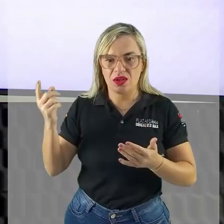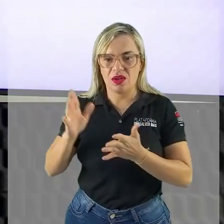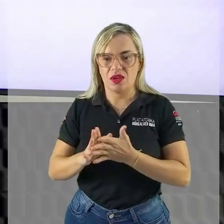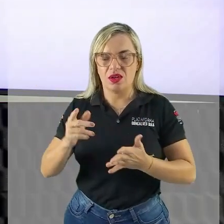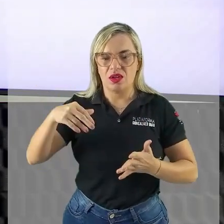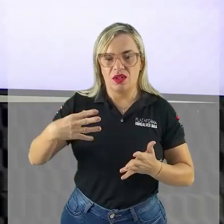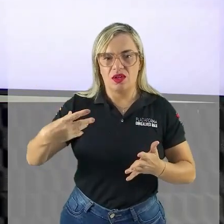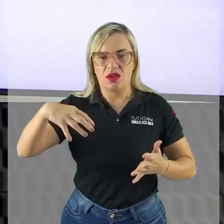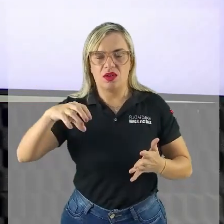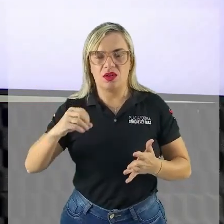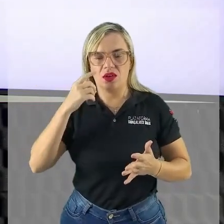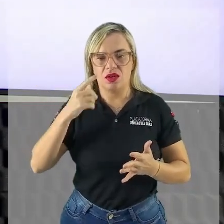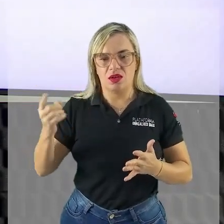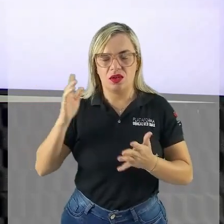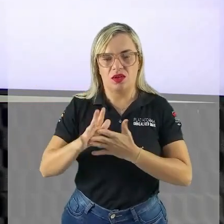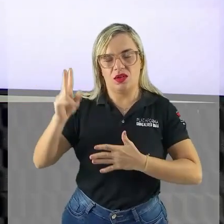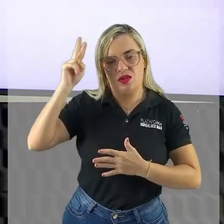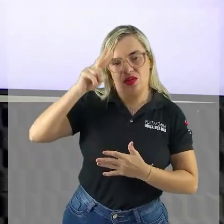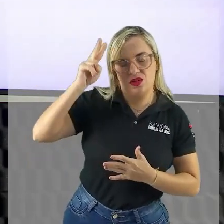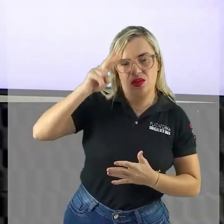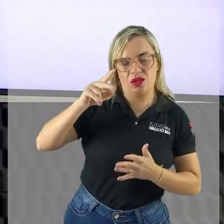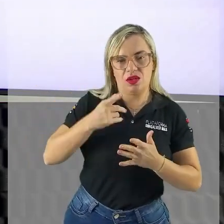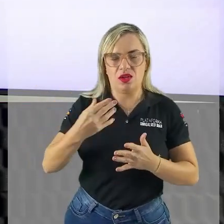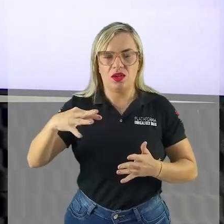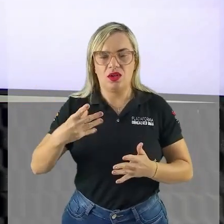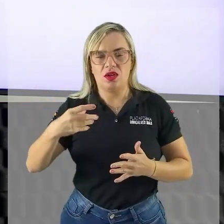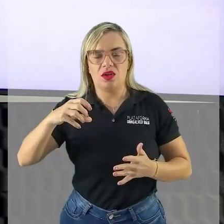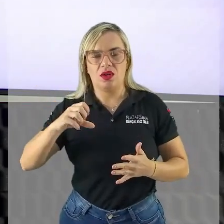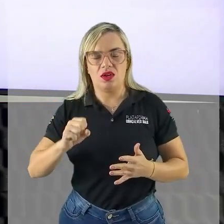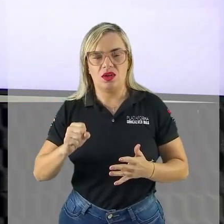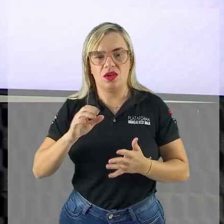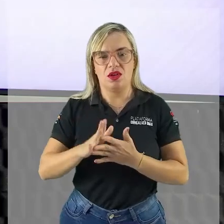Neologismo, né, isso me lembra muito João Guimarães Rosa,